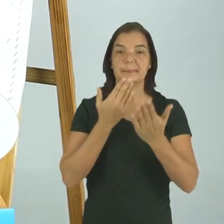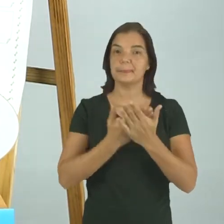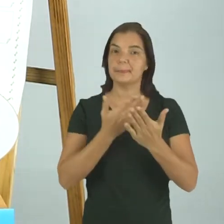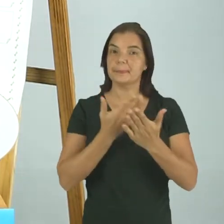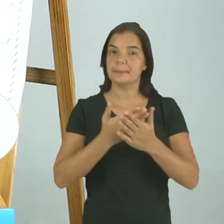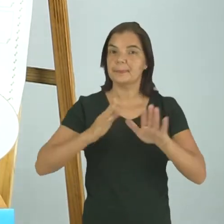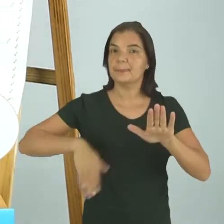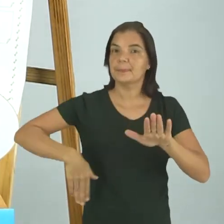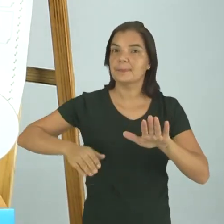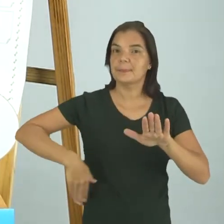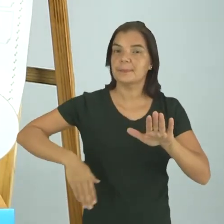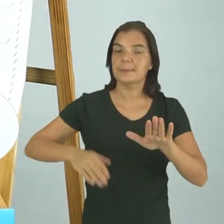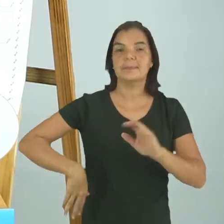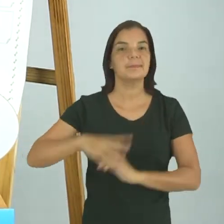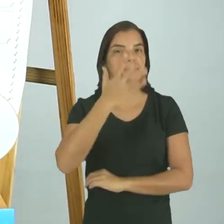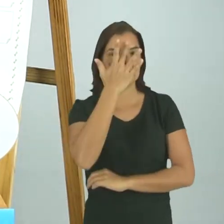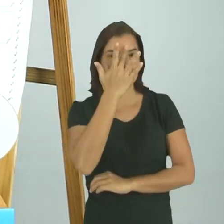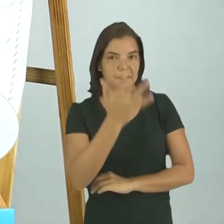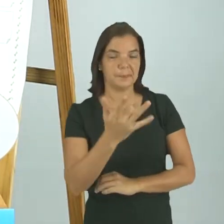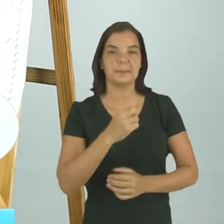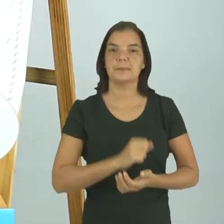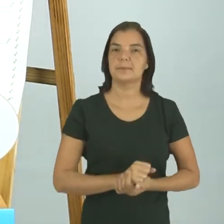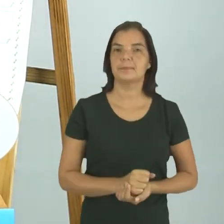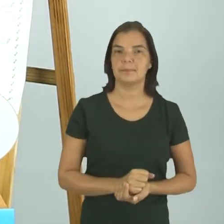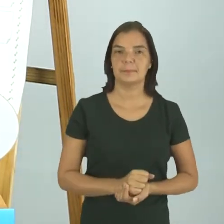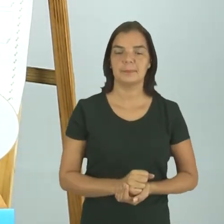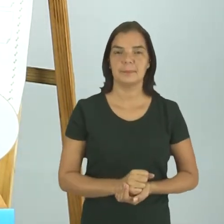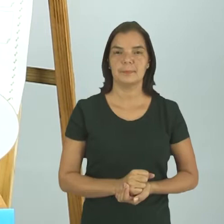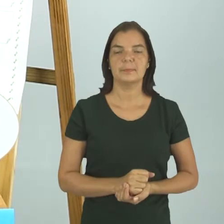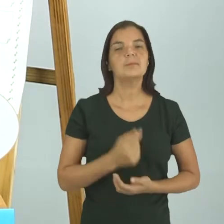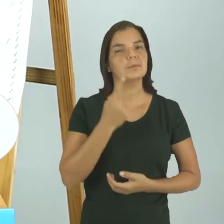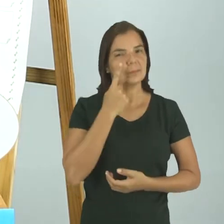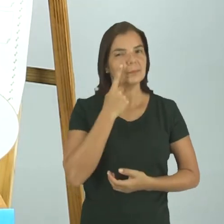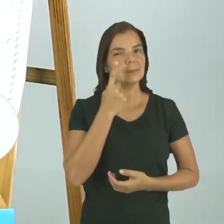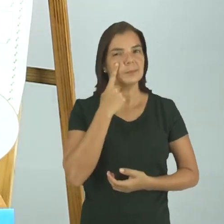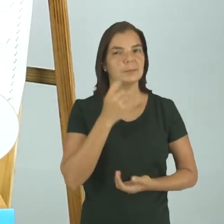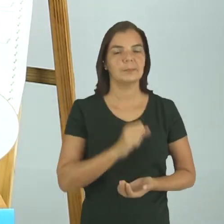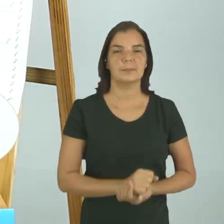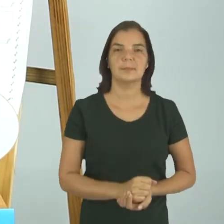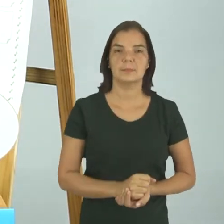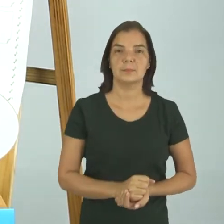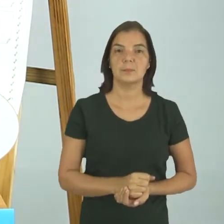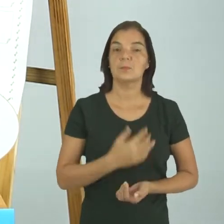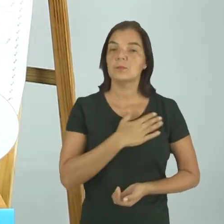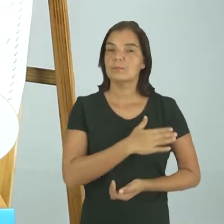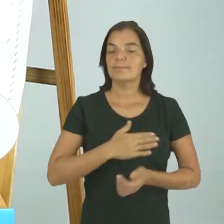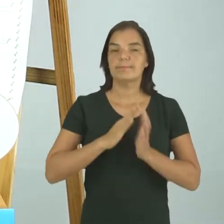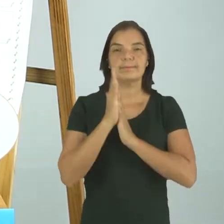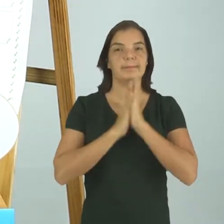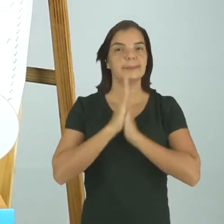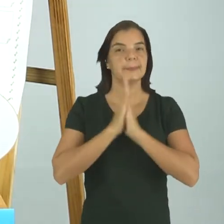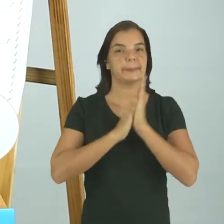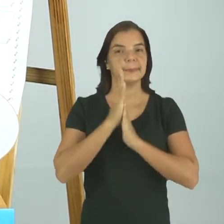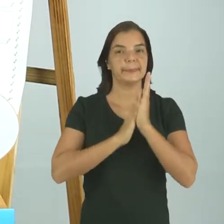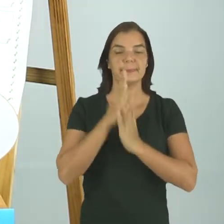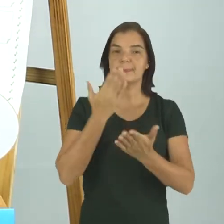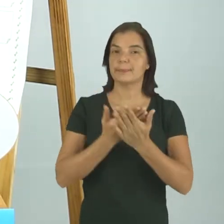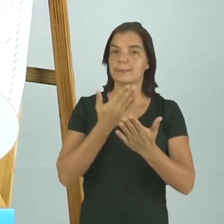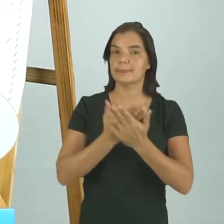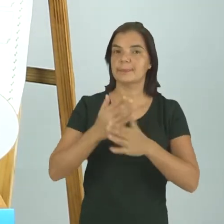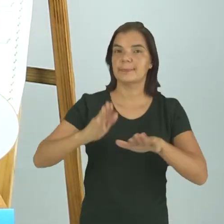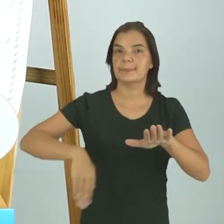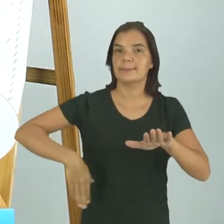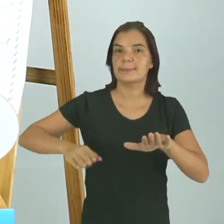aula de natação de amanhã. Vamos lá? Estou ansioso pela minha aula